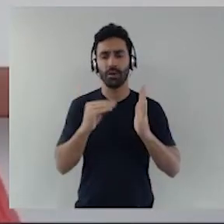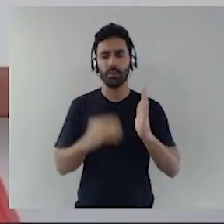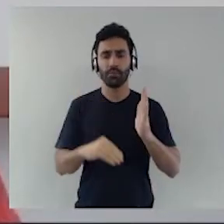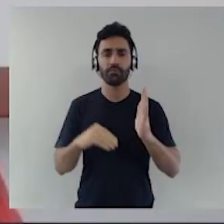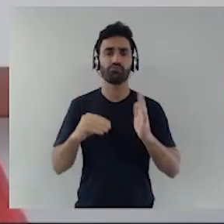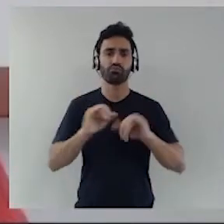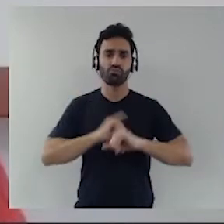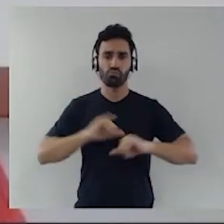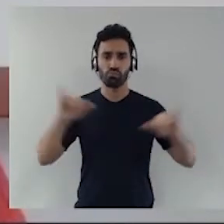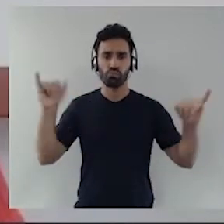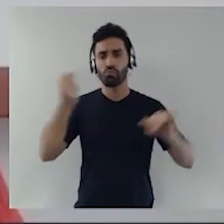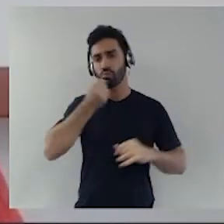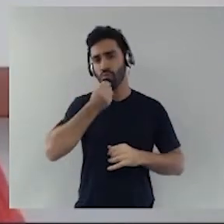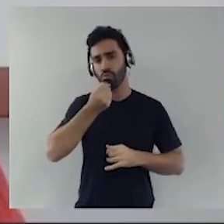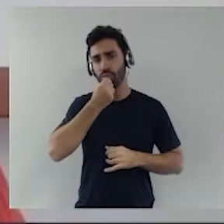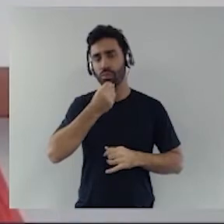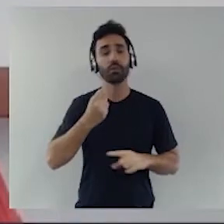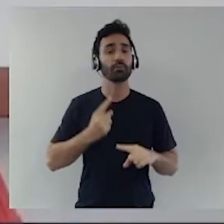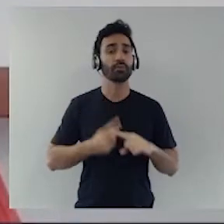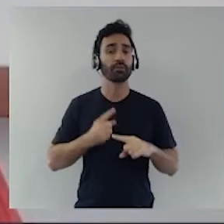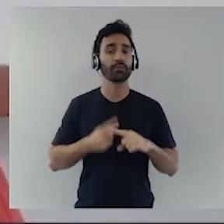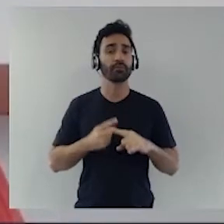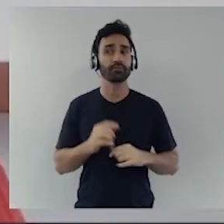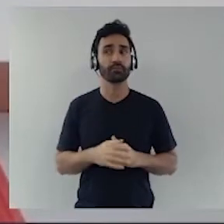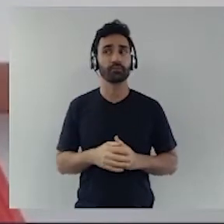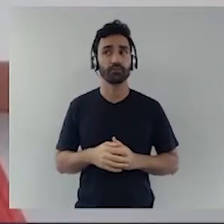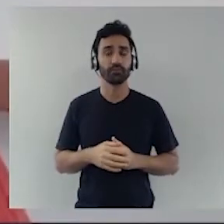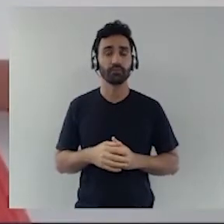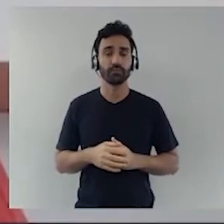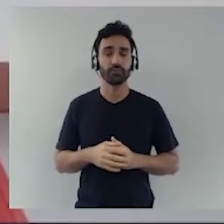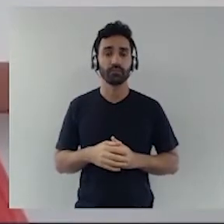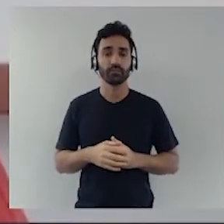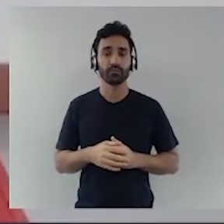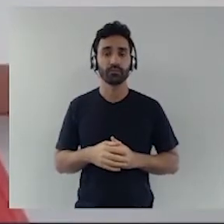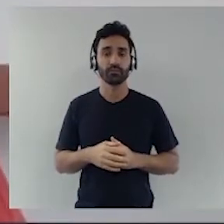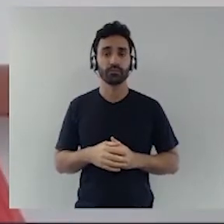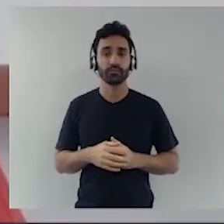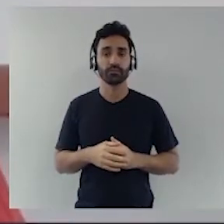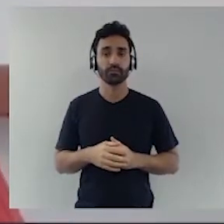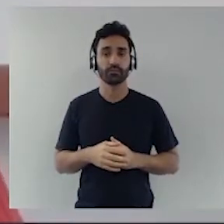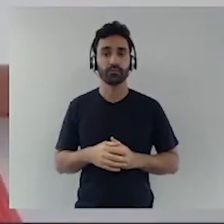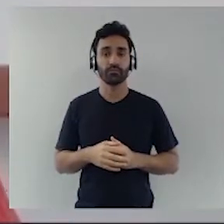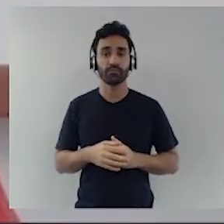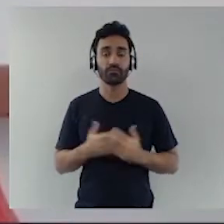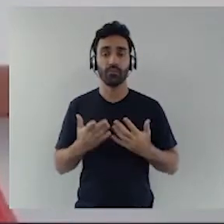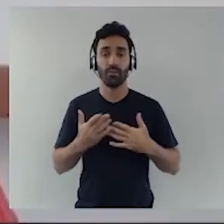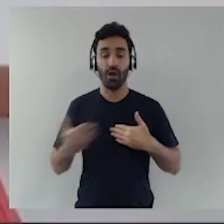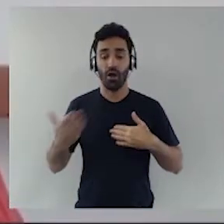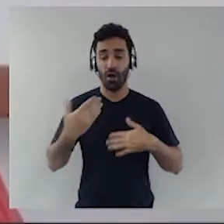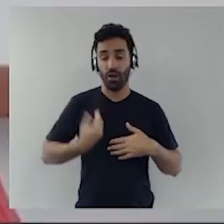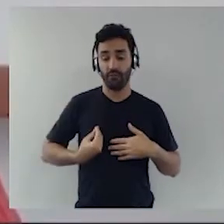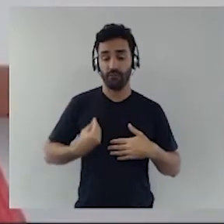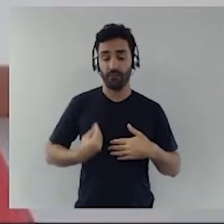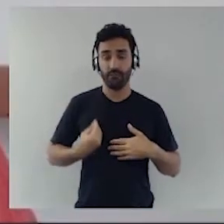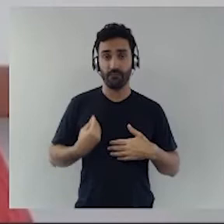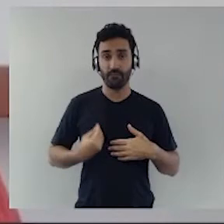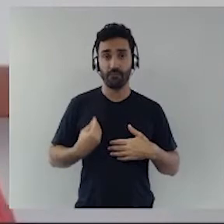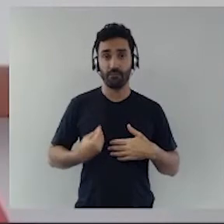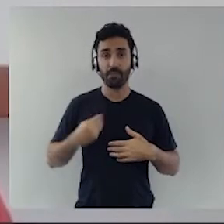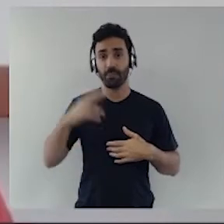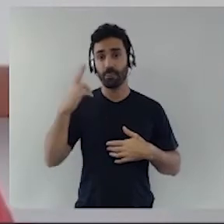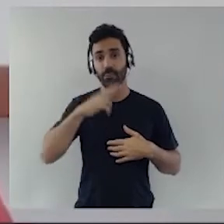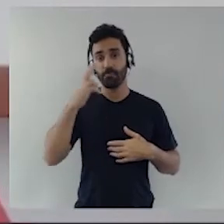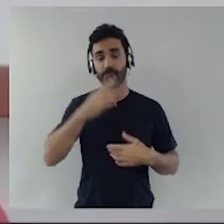imprensa decorrentes desta situação chamada de emergência de saúde